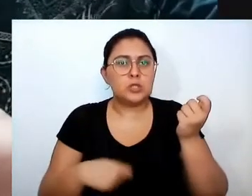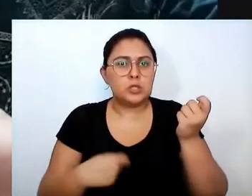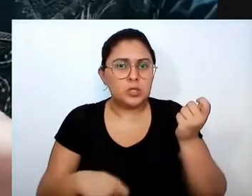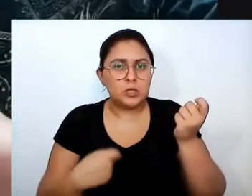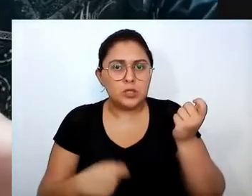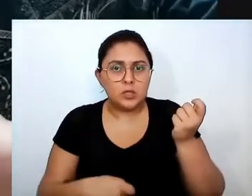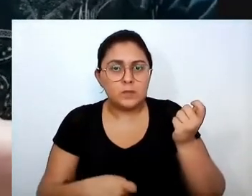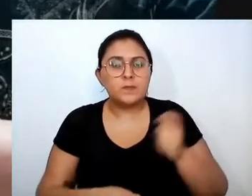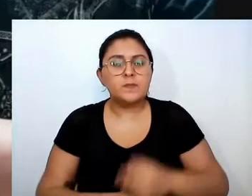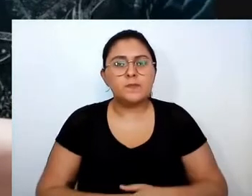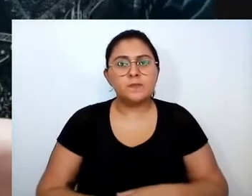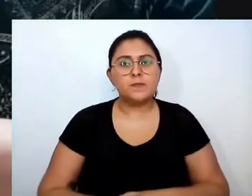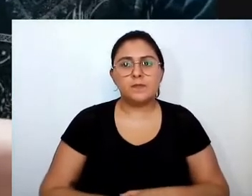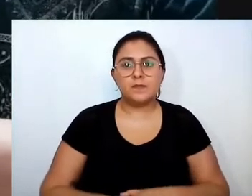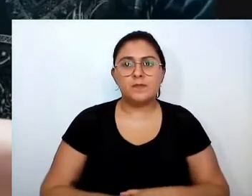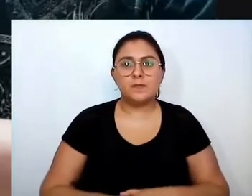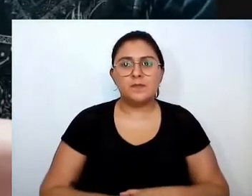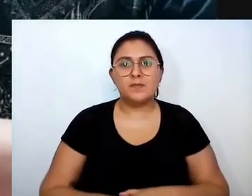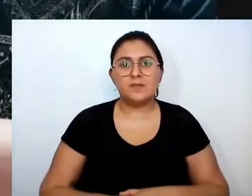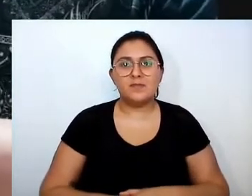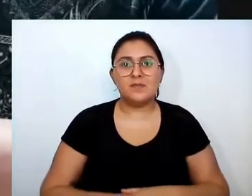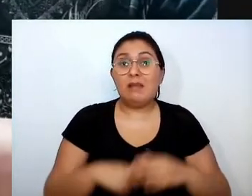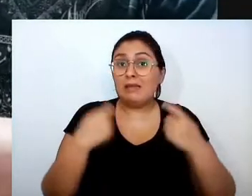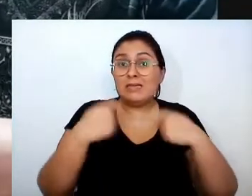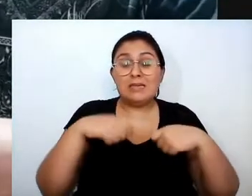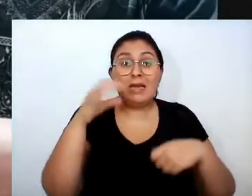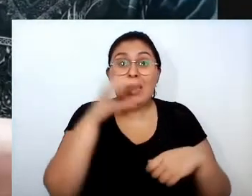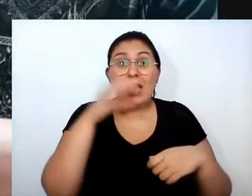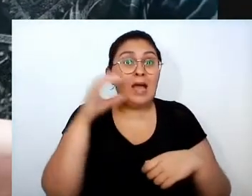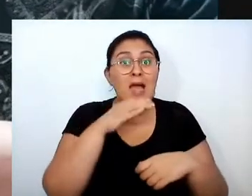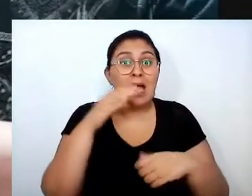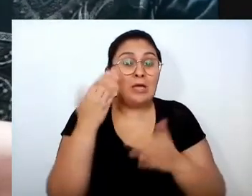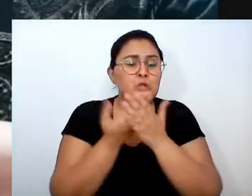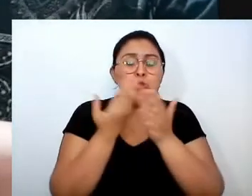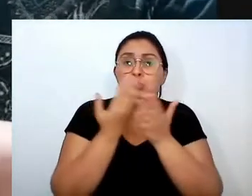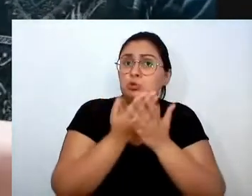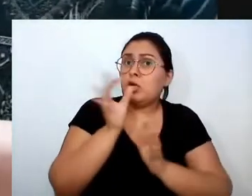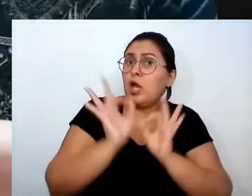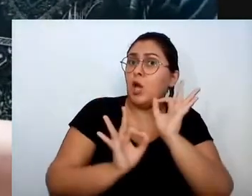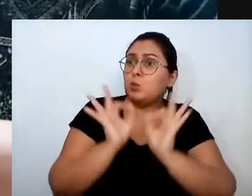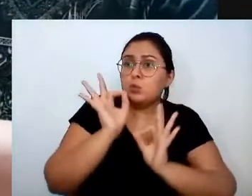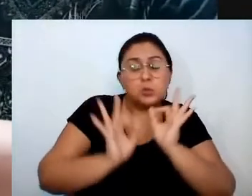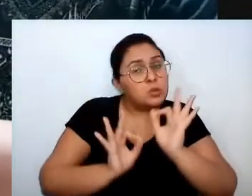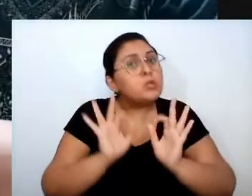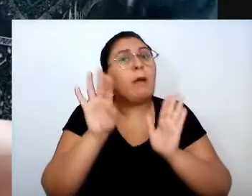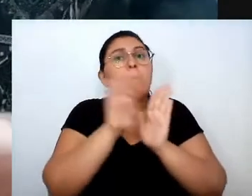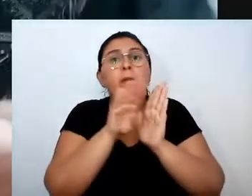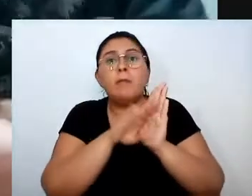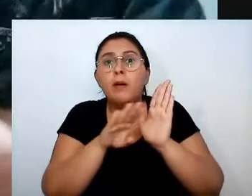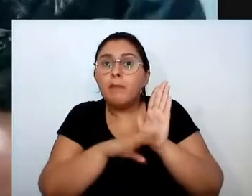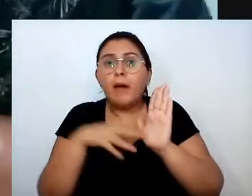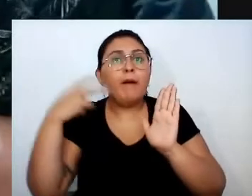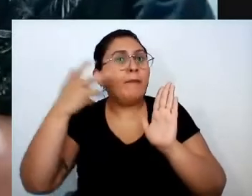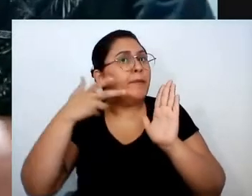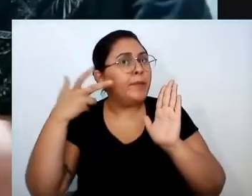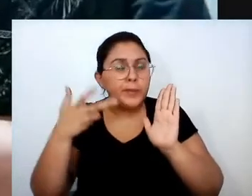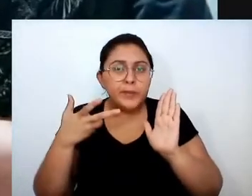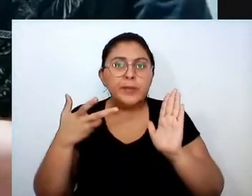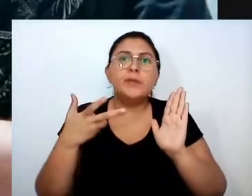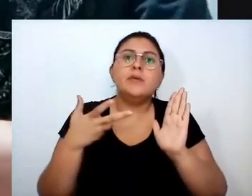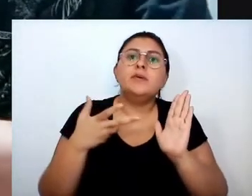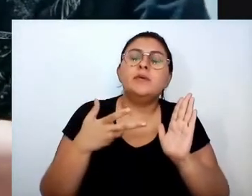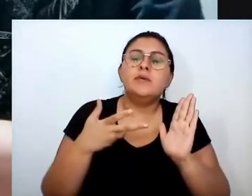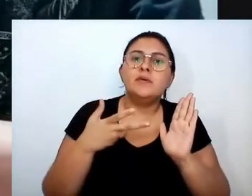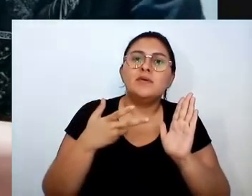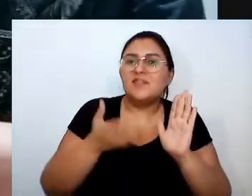disso foi um processo bem rápido, né? A gente estudou, preparou o repertório para levar para Portugal e uma